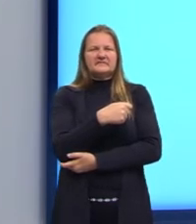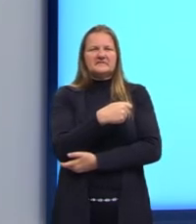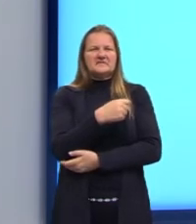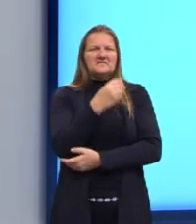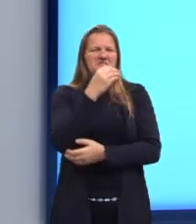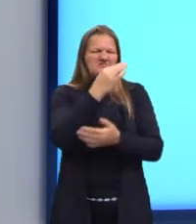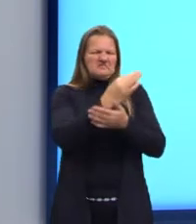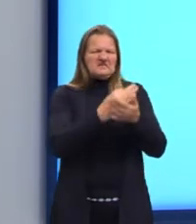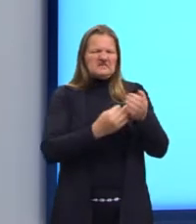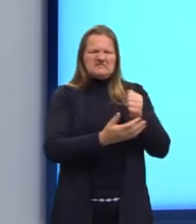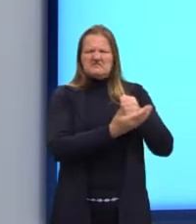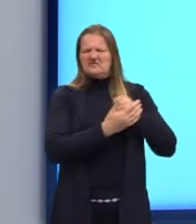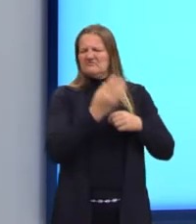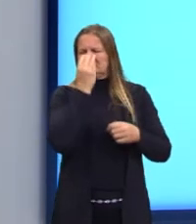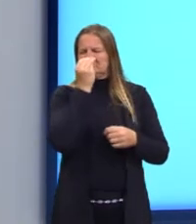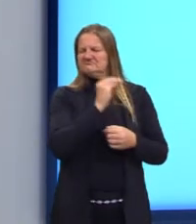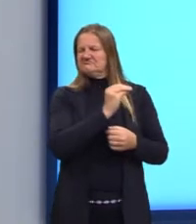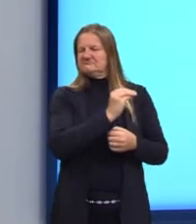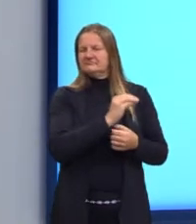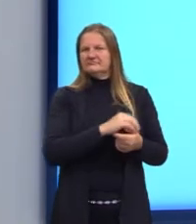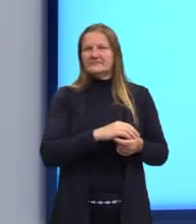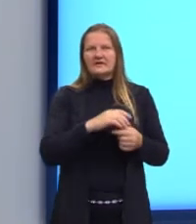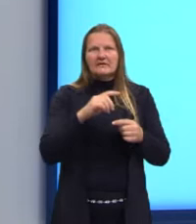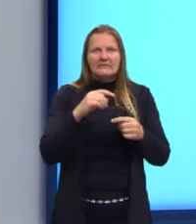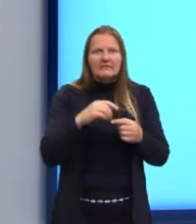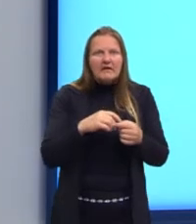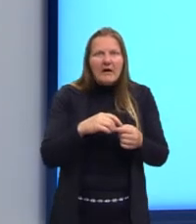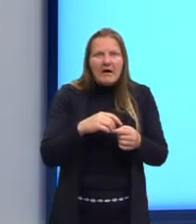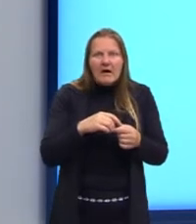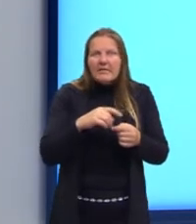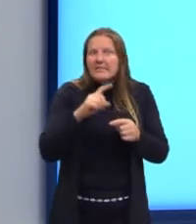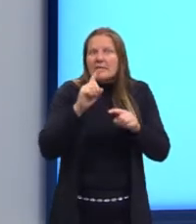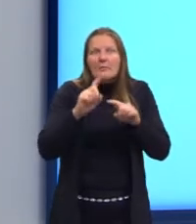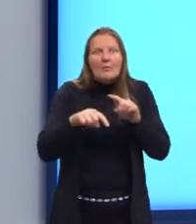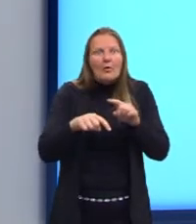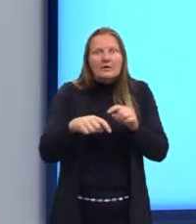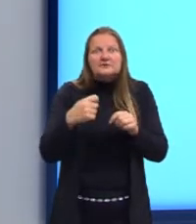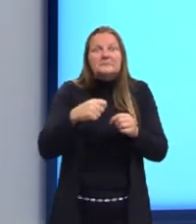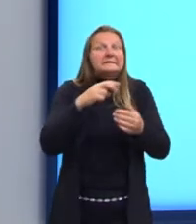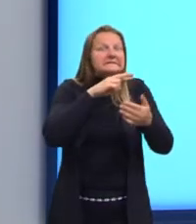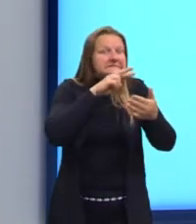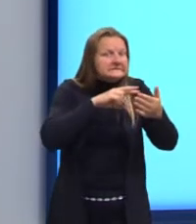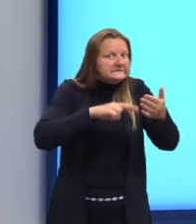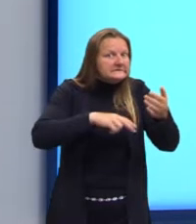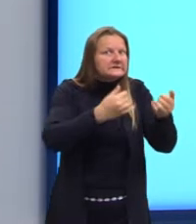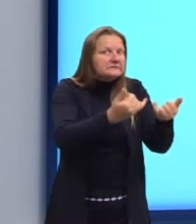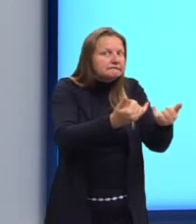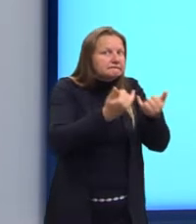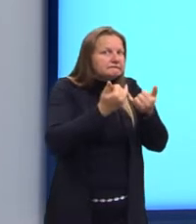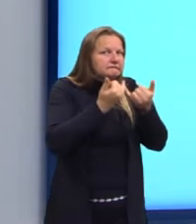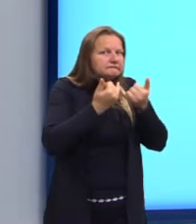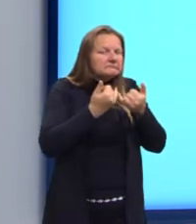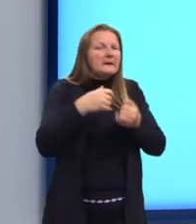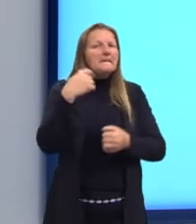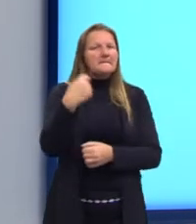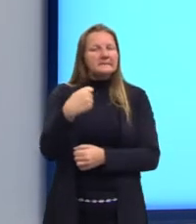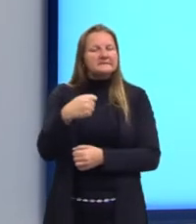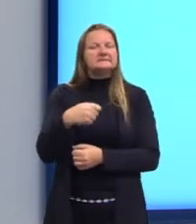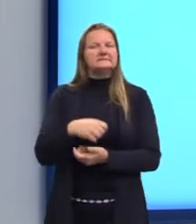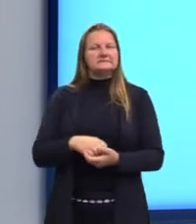para a escrita da redação então a gente bate nessa mesma tecla com muita ênfase porque isso daqui é